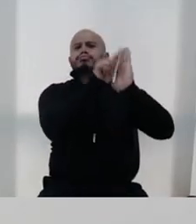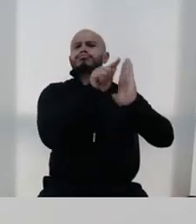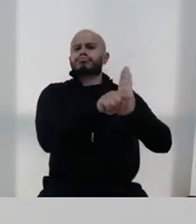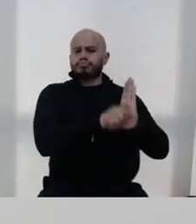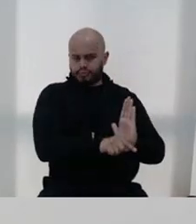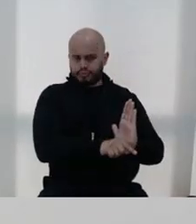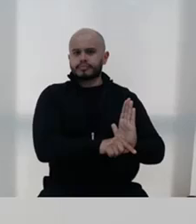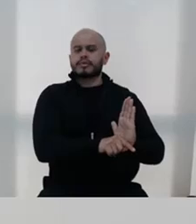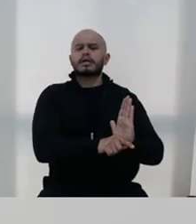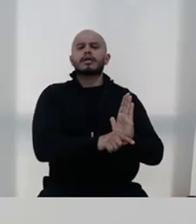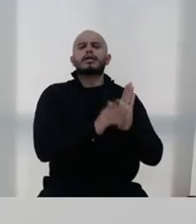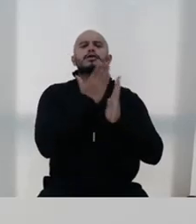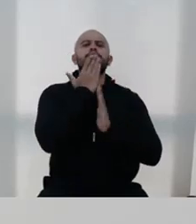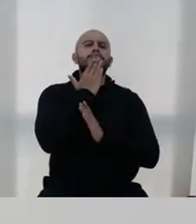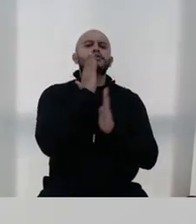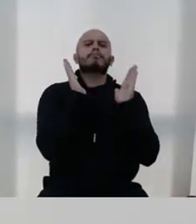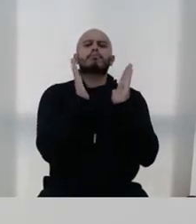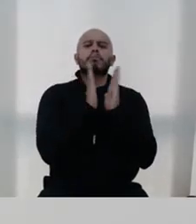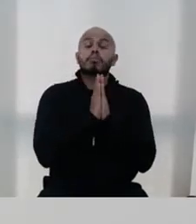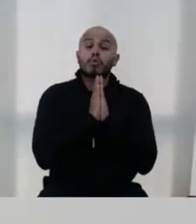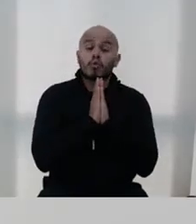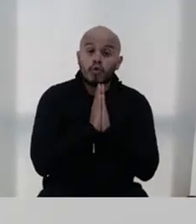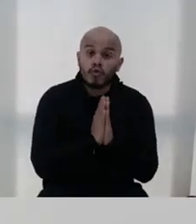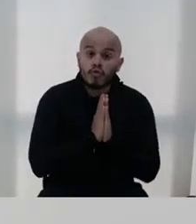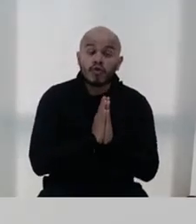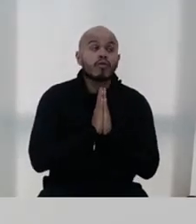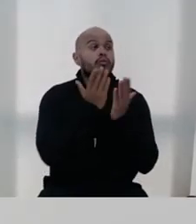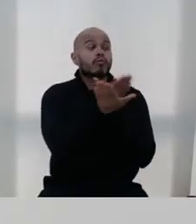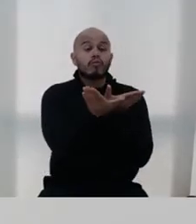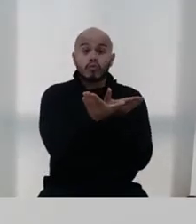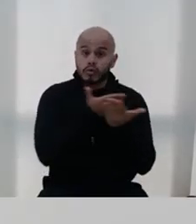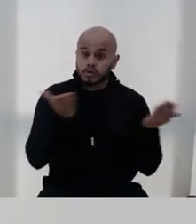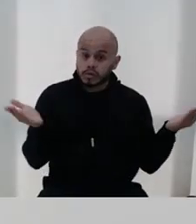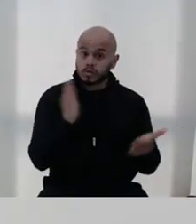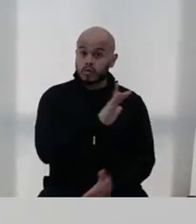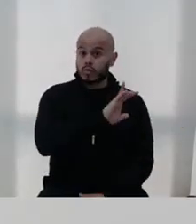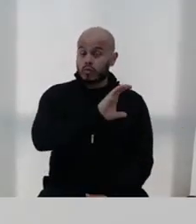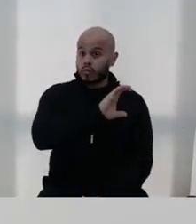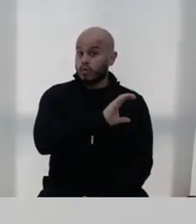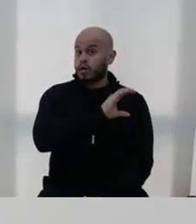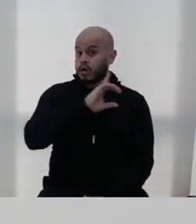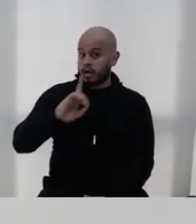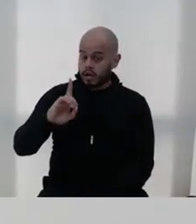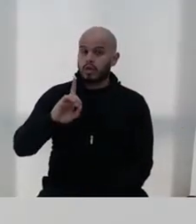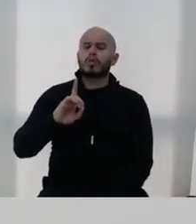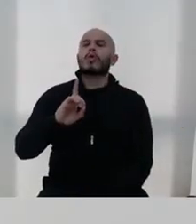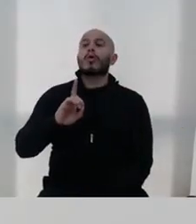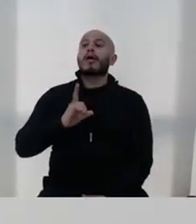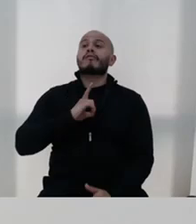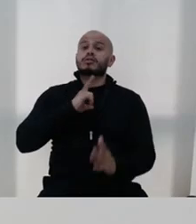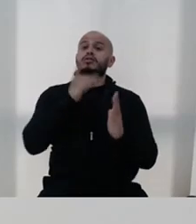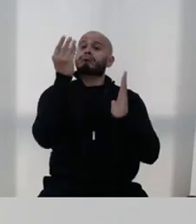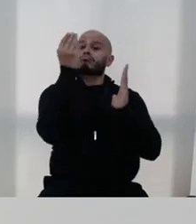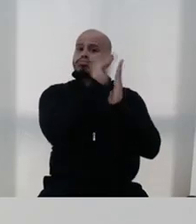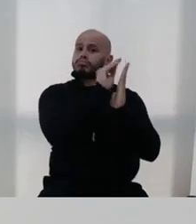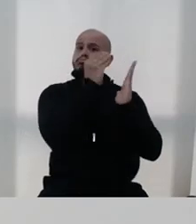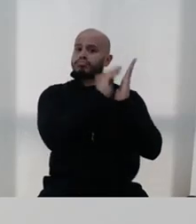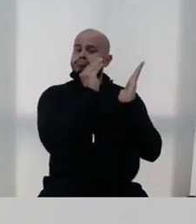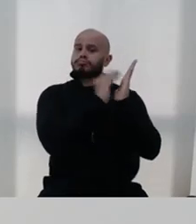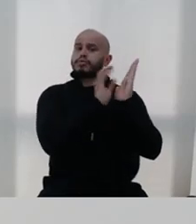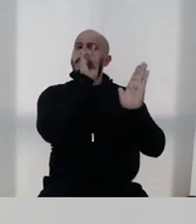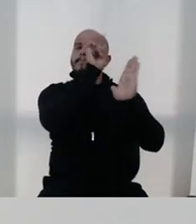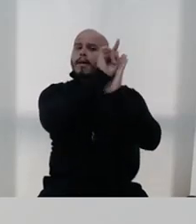e contar com a colaboração, fazer o pedido aos coordenadores e coordenadoras das unidades para que preencham